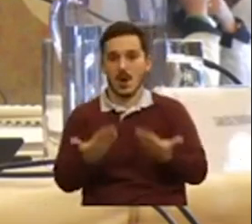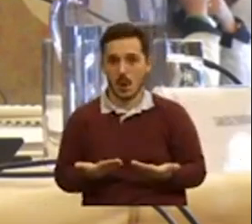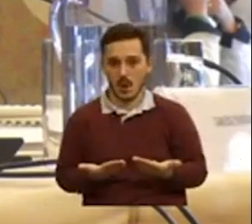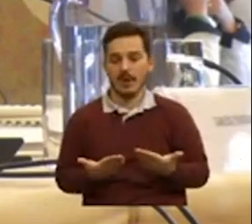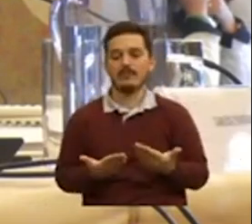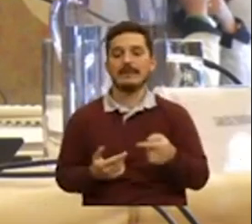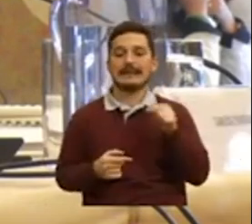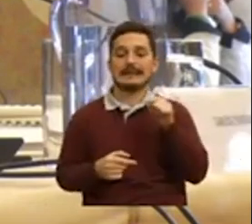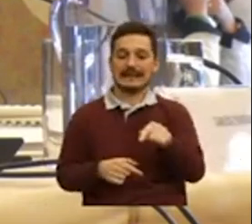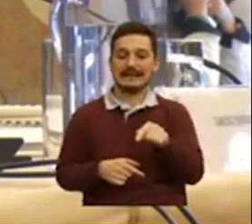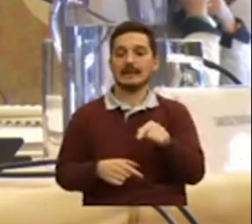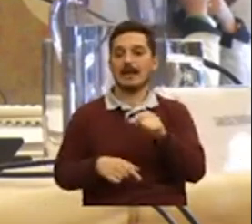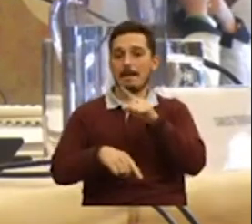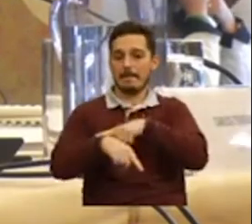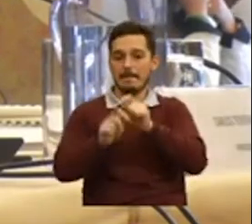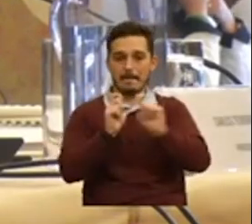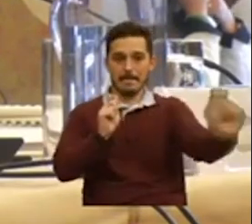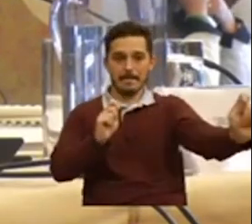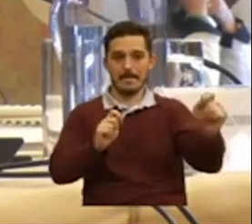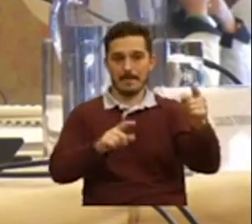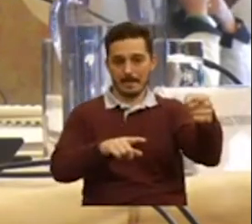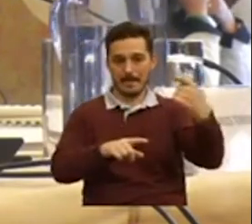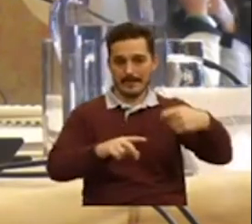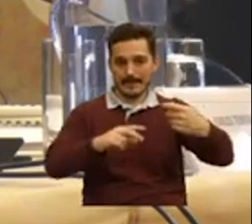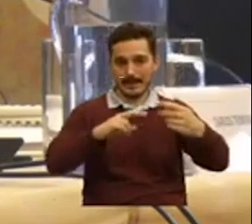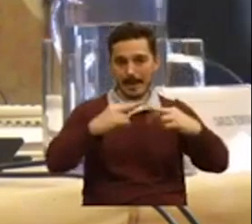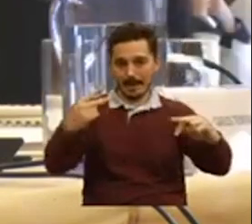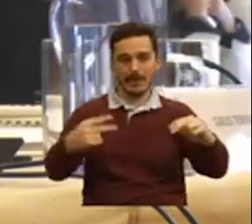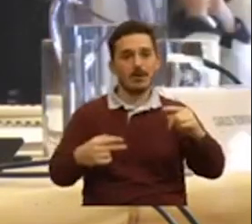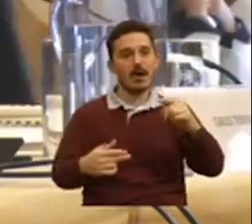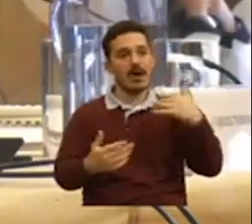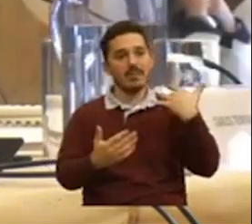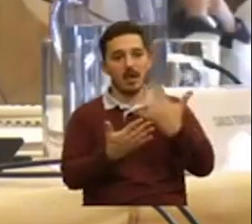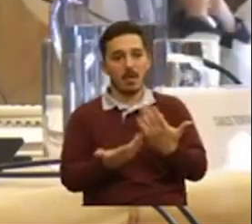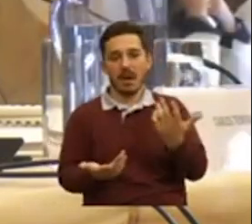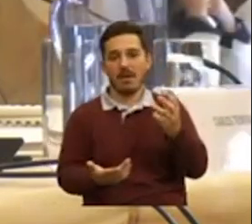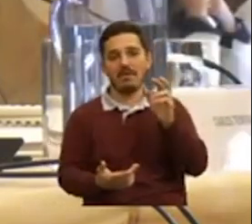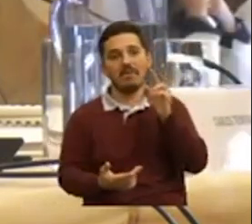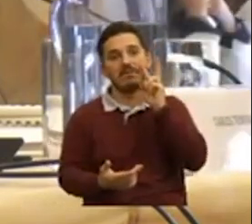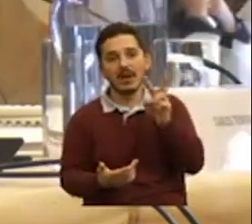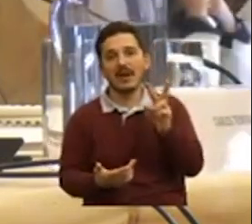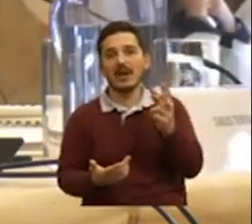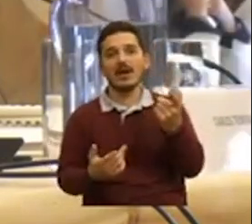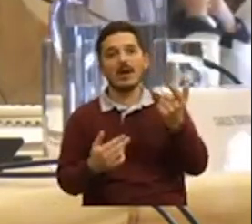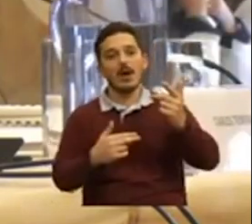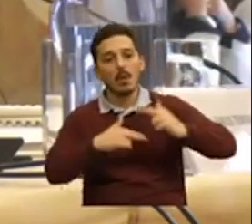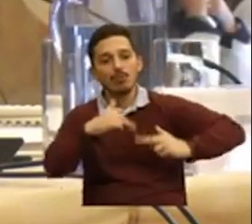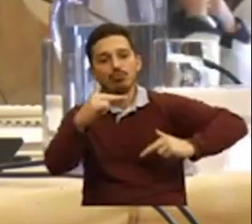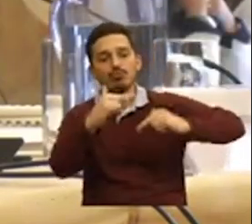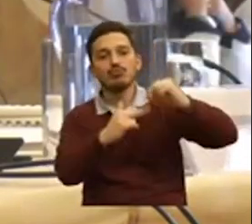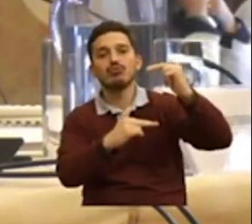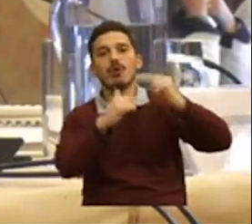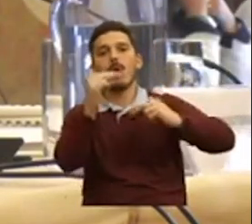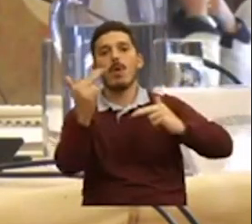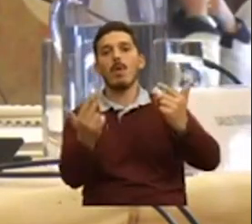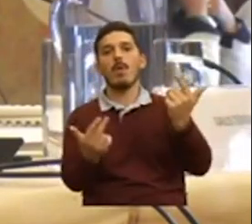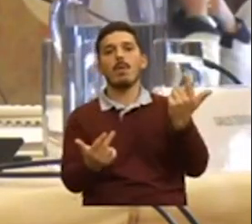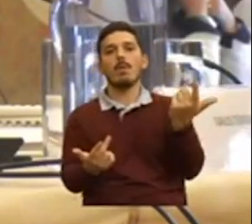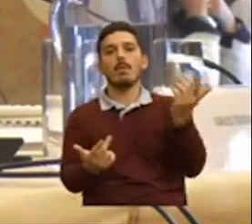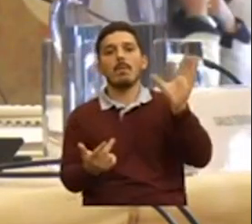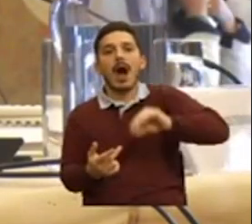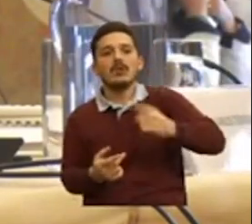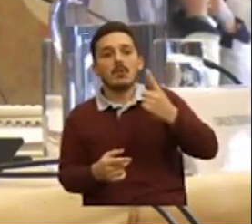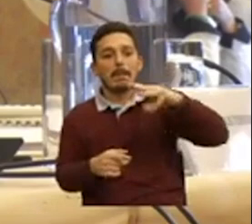momento, neste mandato, nós ainda não vimos, não assistimos à construção de nem mais